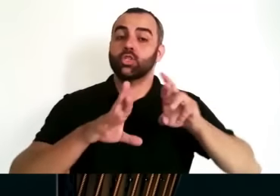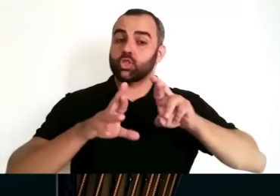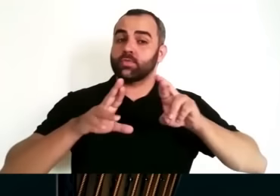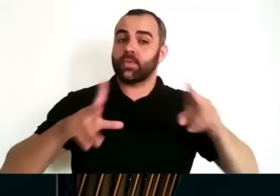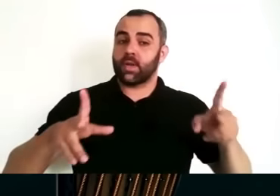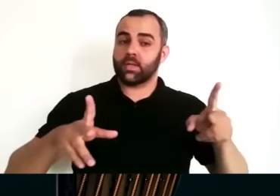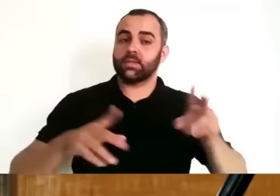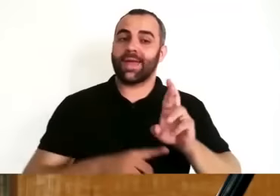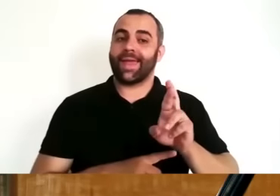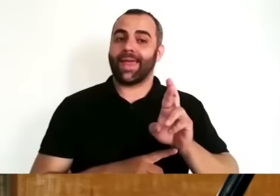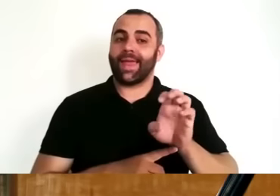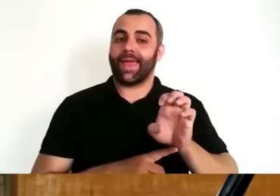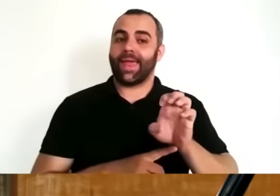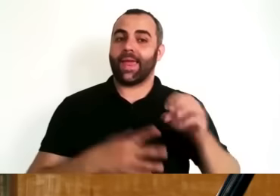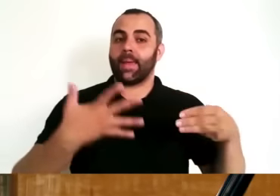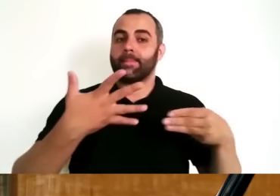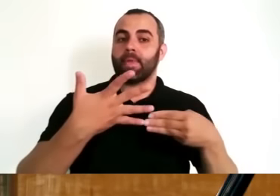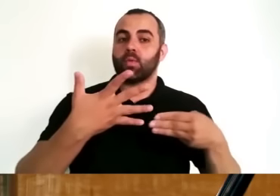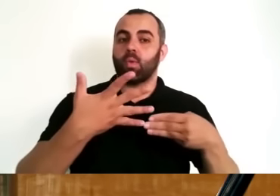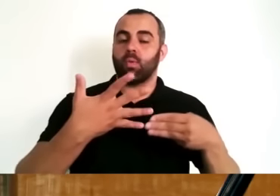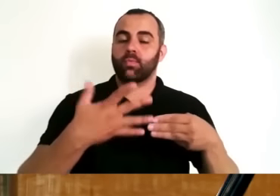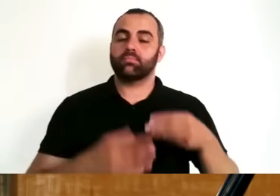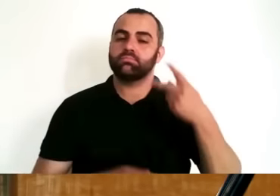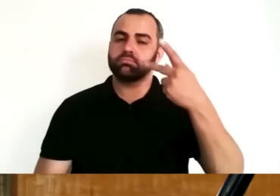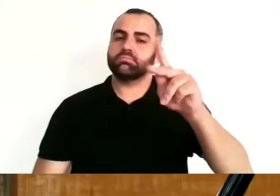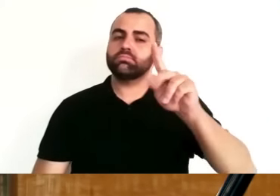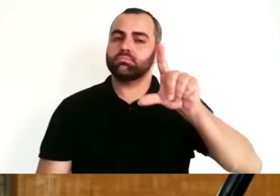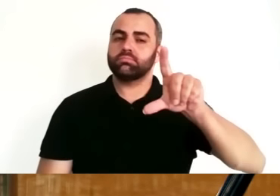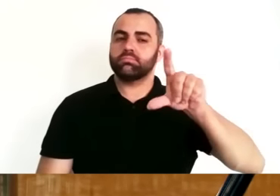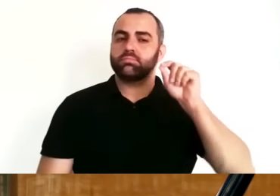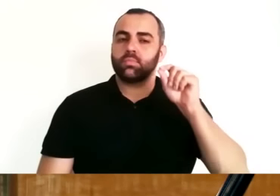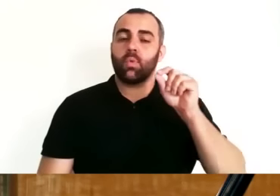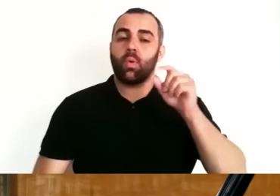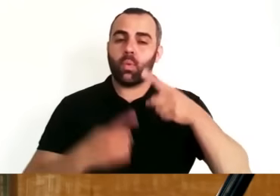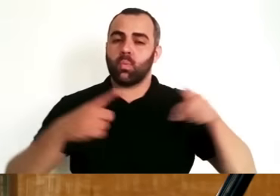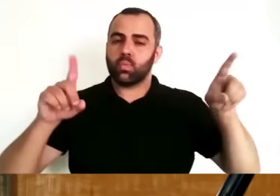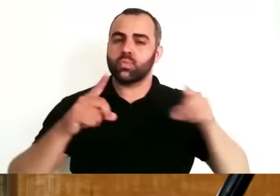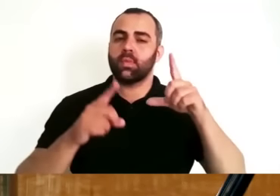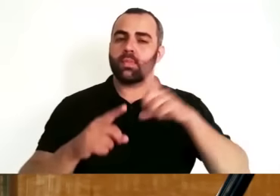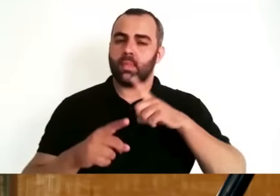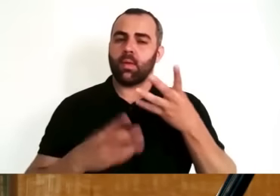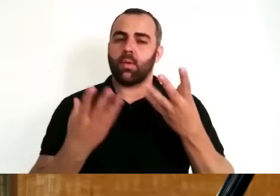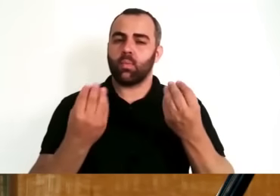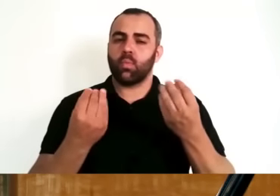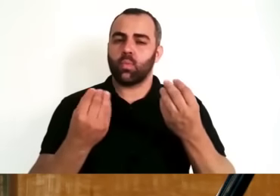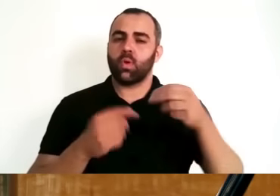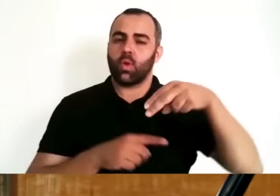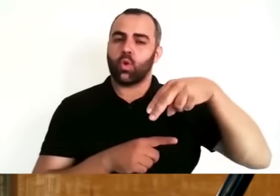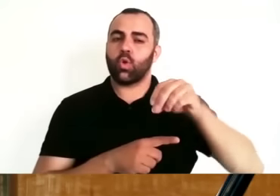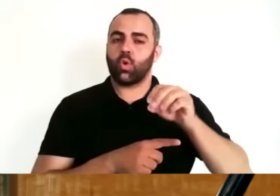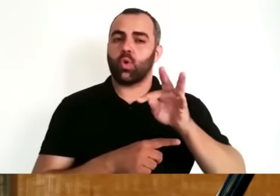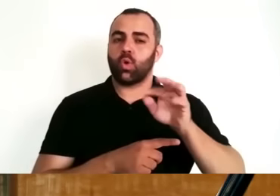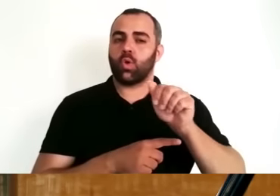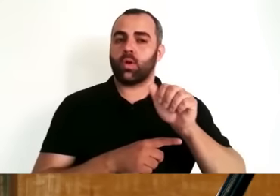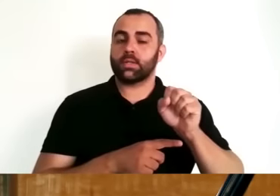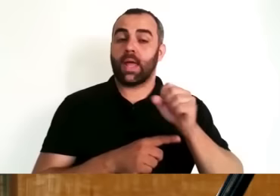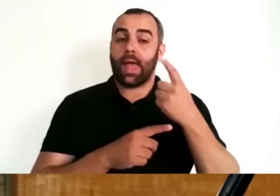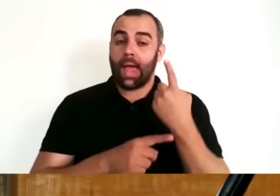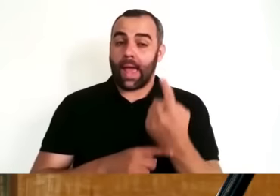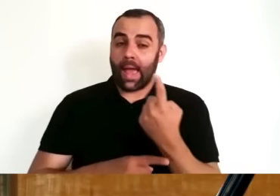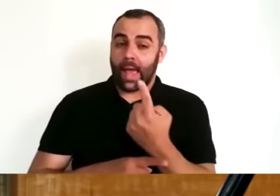Diferente de um Ré menor. Então, fica a seu critério, né? A música tem muitas notas. E aí você sabe que cada